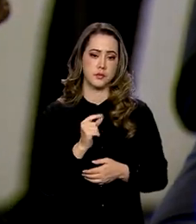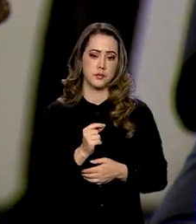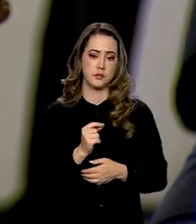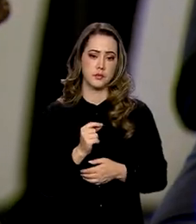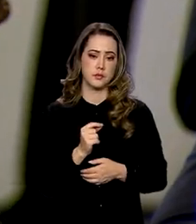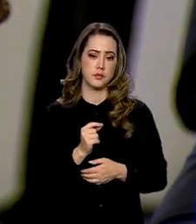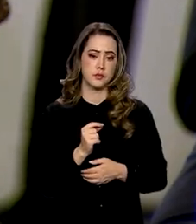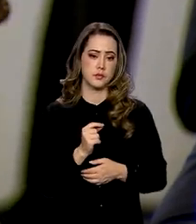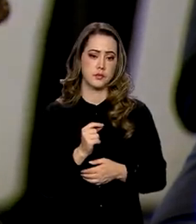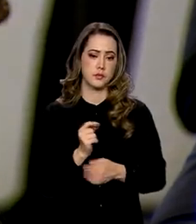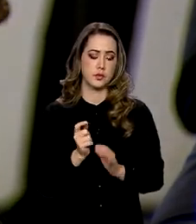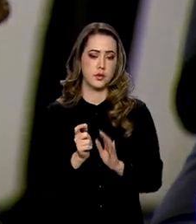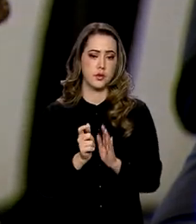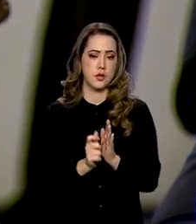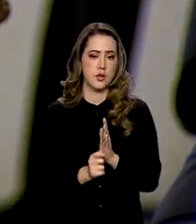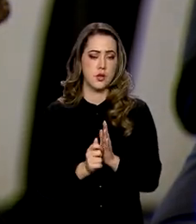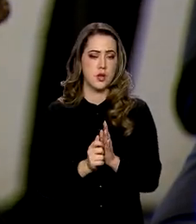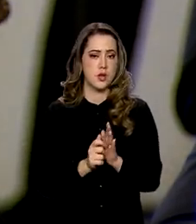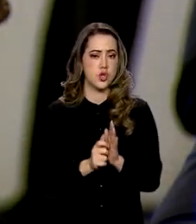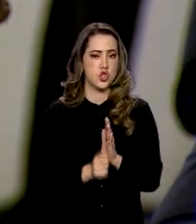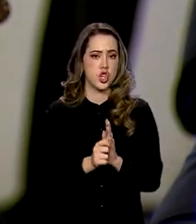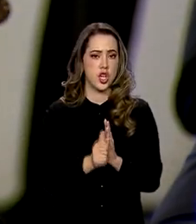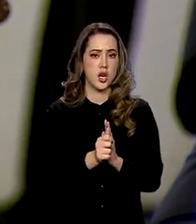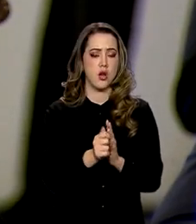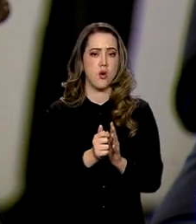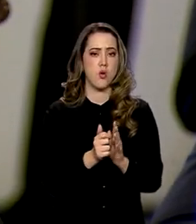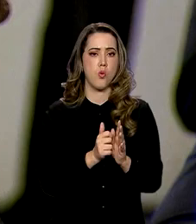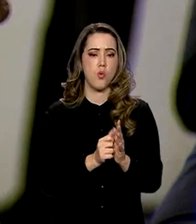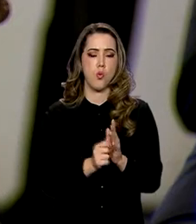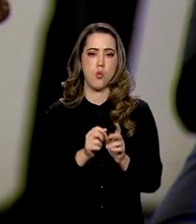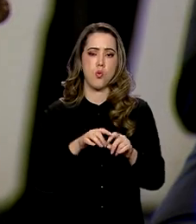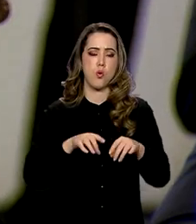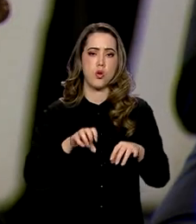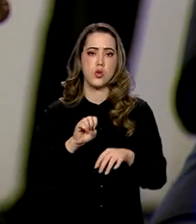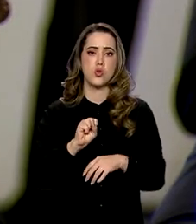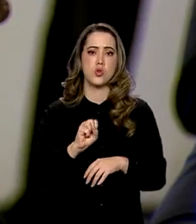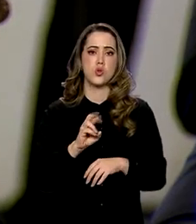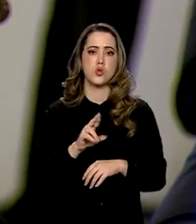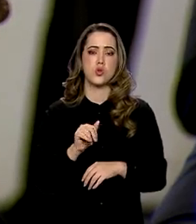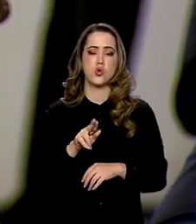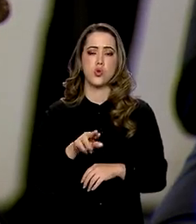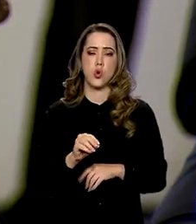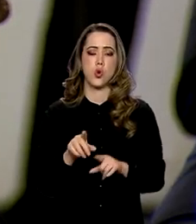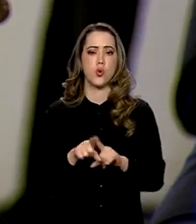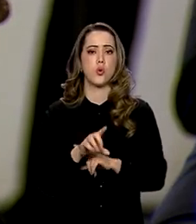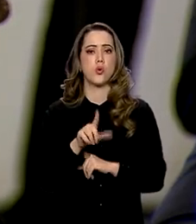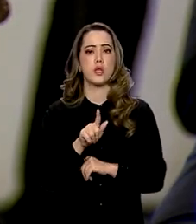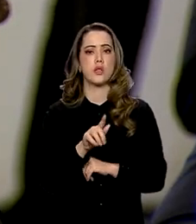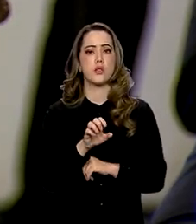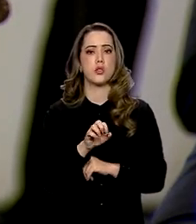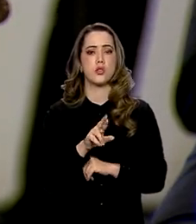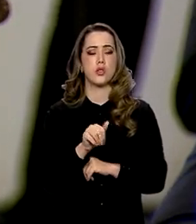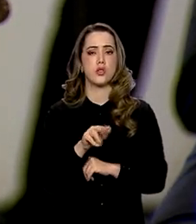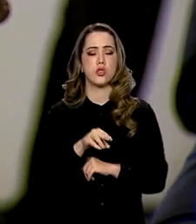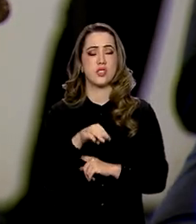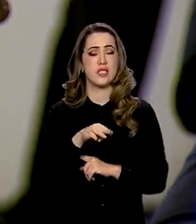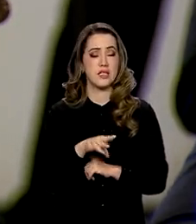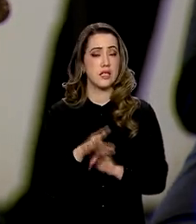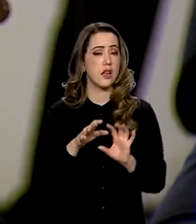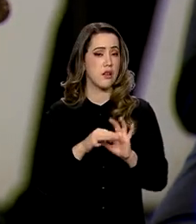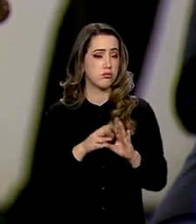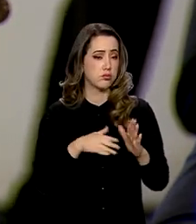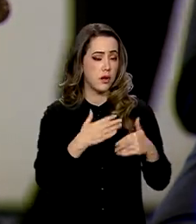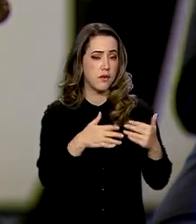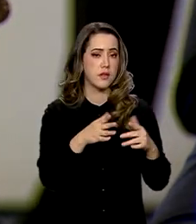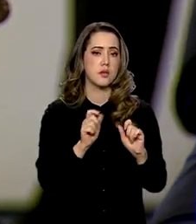do de grãos surdos sorgos e gergelim já tá bastante avançada inclusive em Pontos de assinatura da liberação